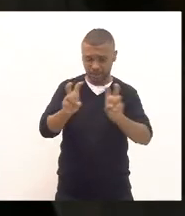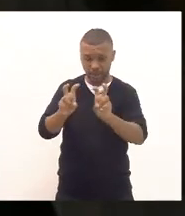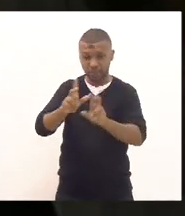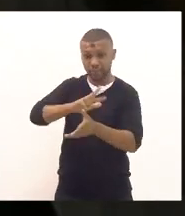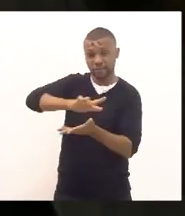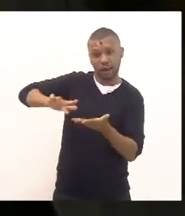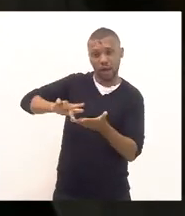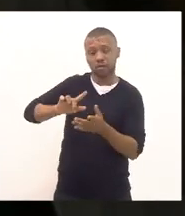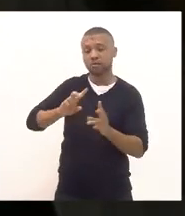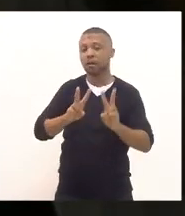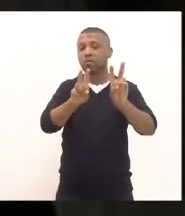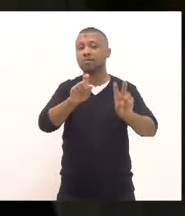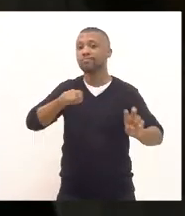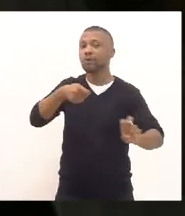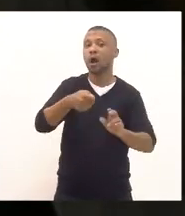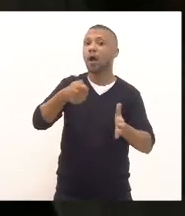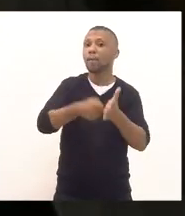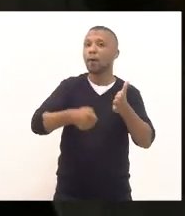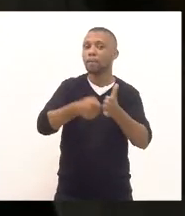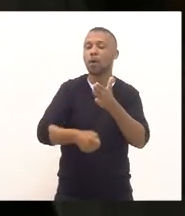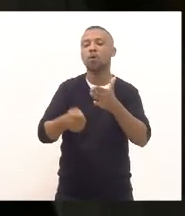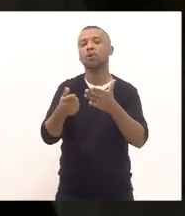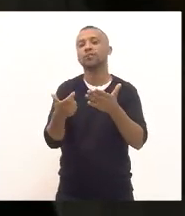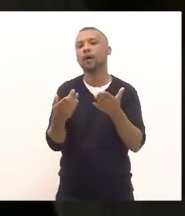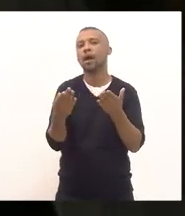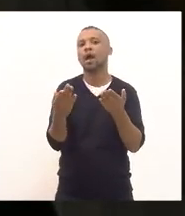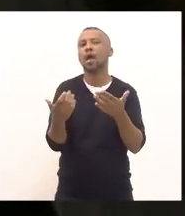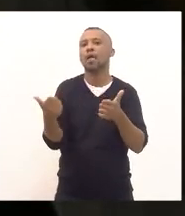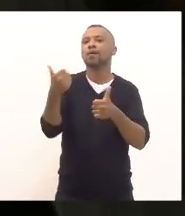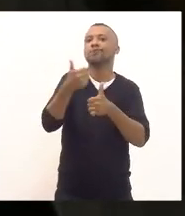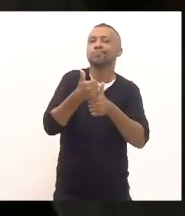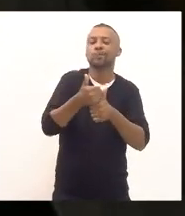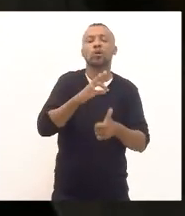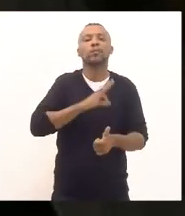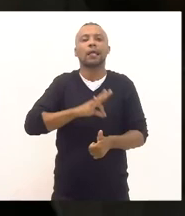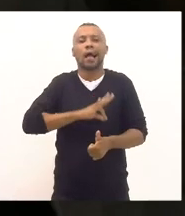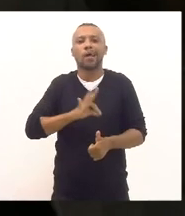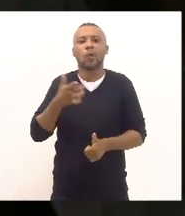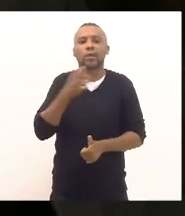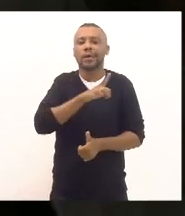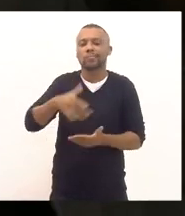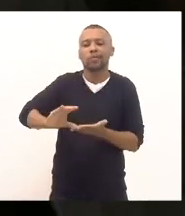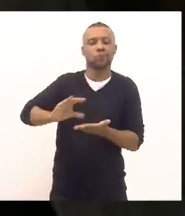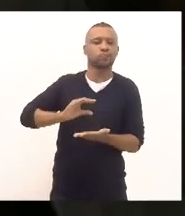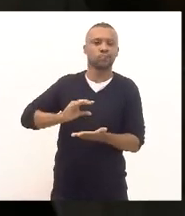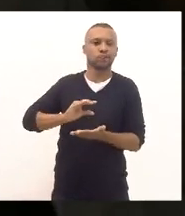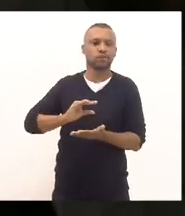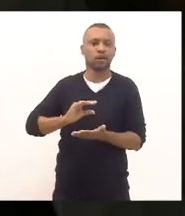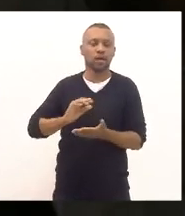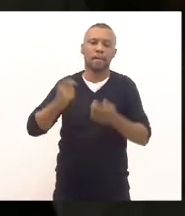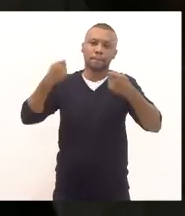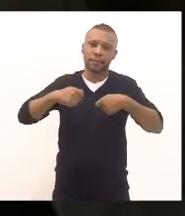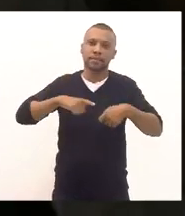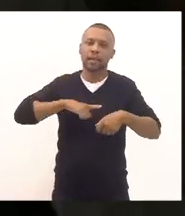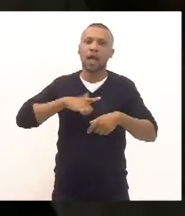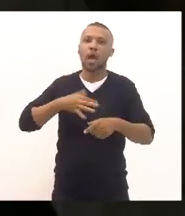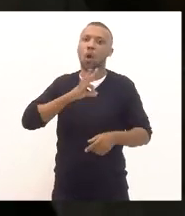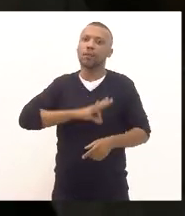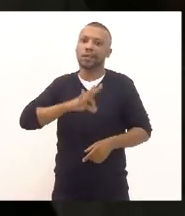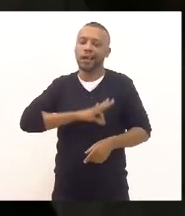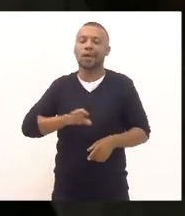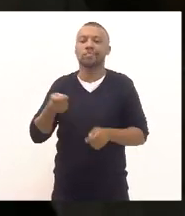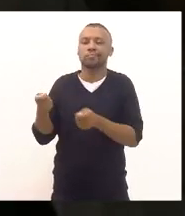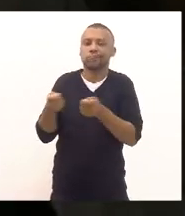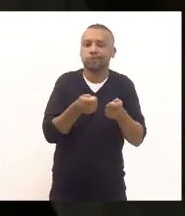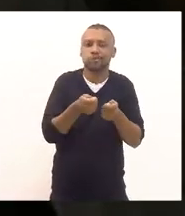está a luta por recomposição de seus vencimentos é preciso que os vencimentos sejam